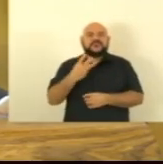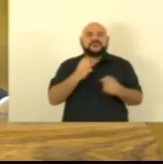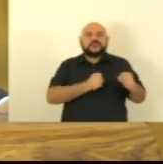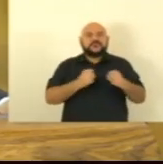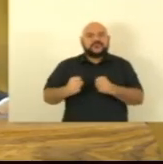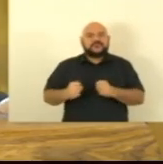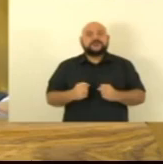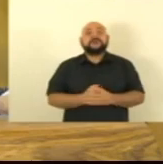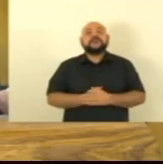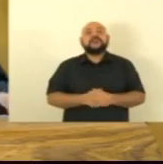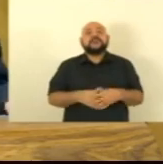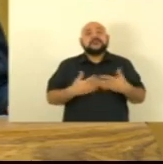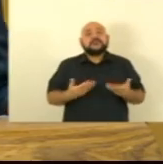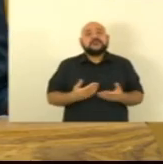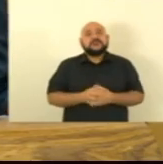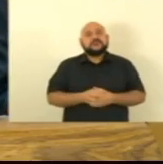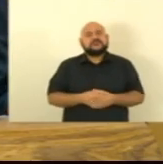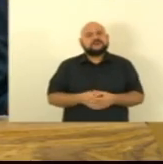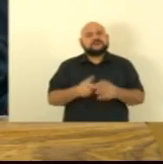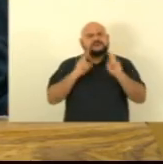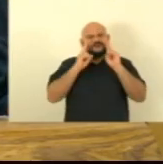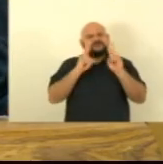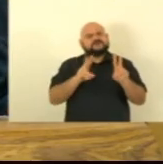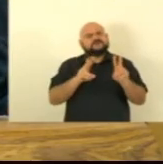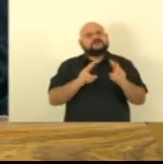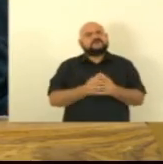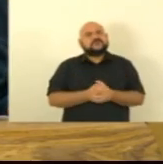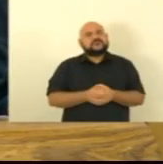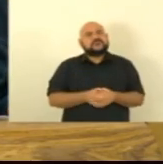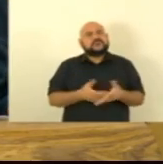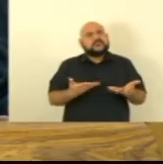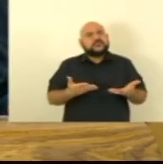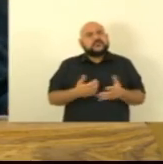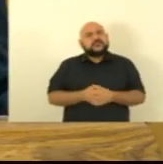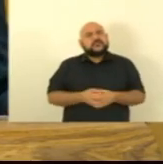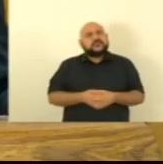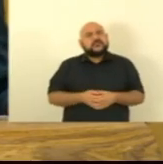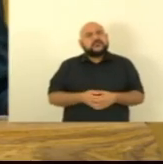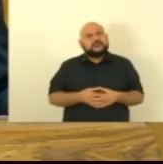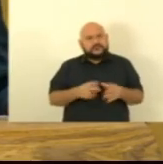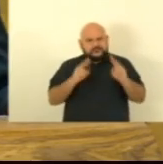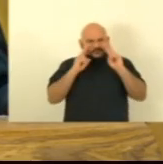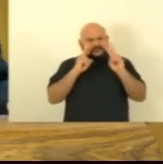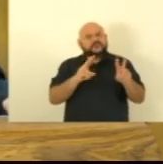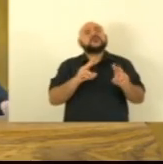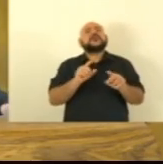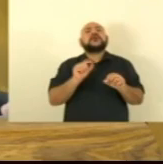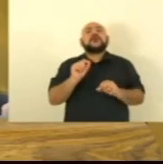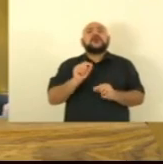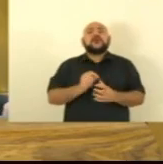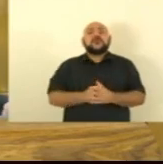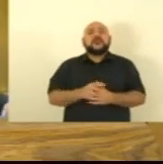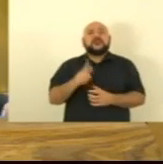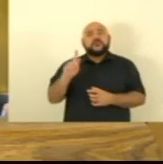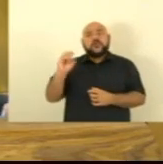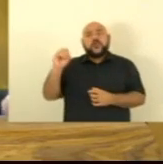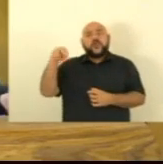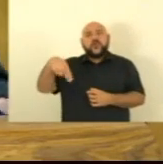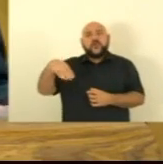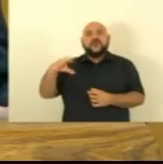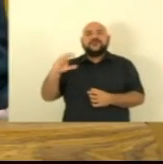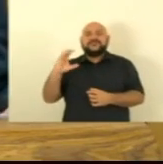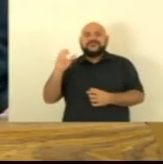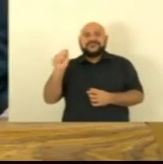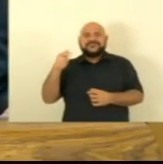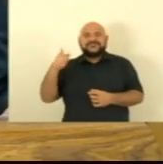muita atenção foi a participação do então ministro do governo Lula, Gonçalves Dias, durante este ato,